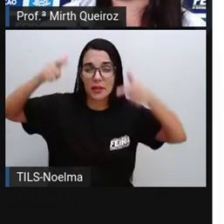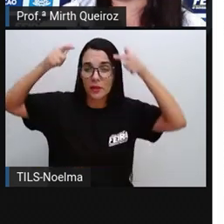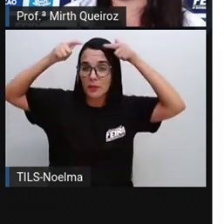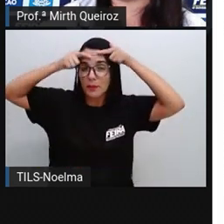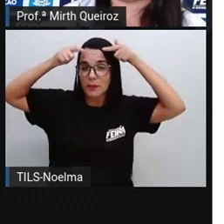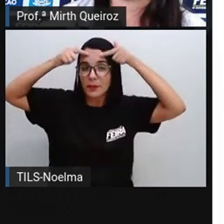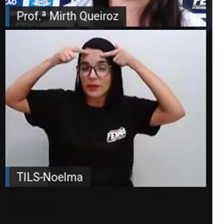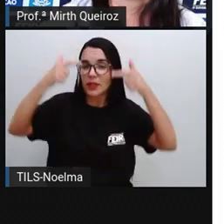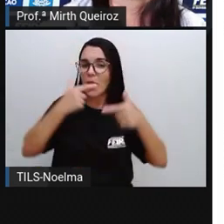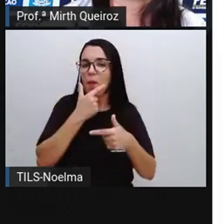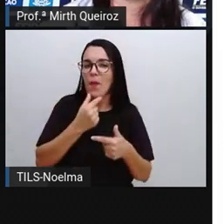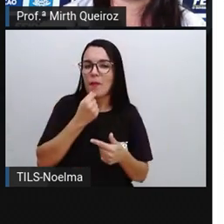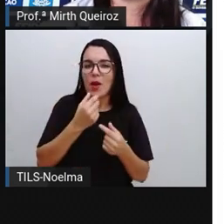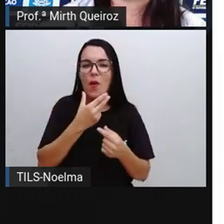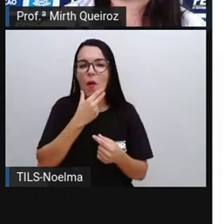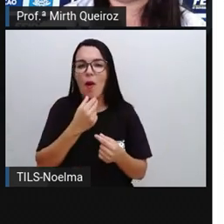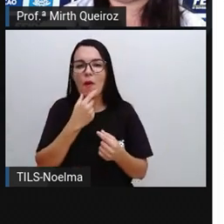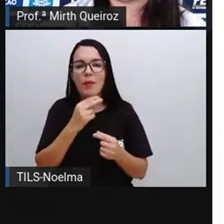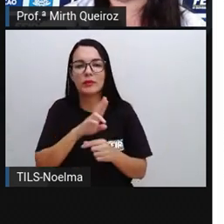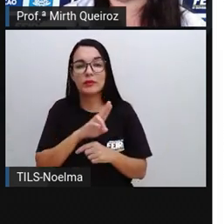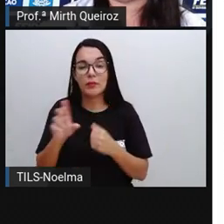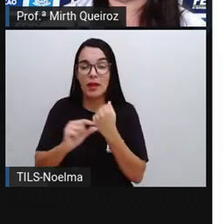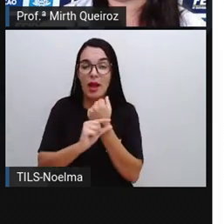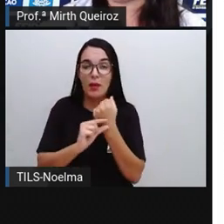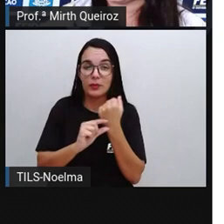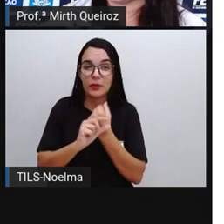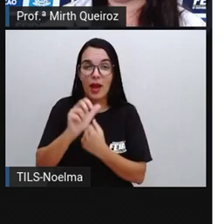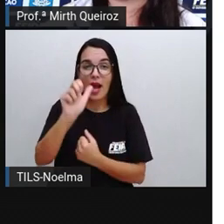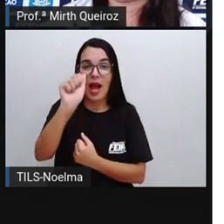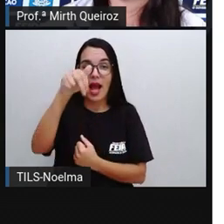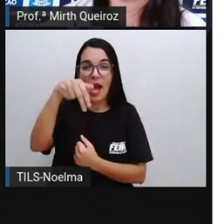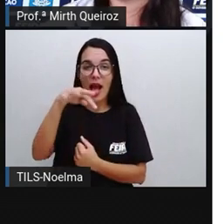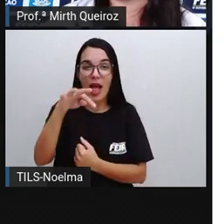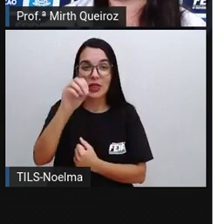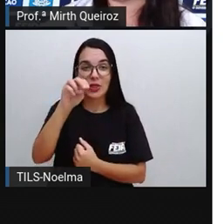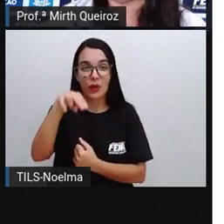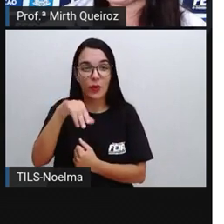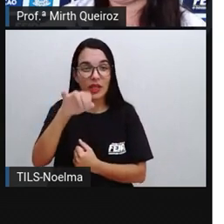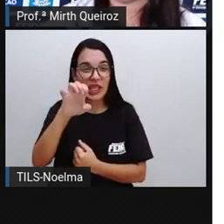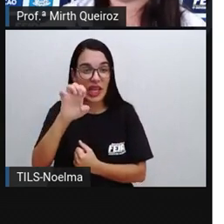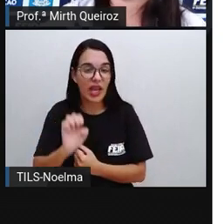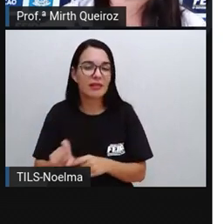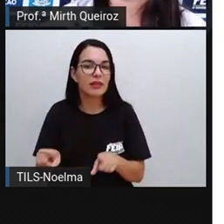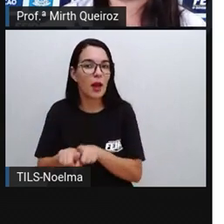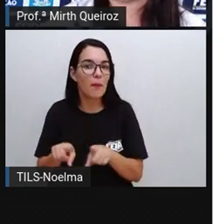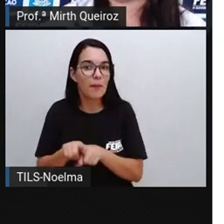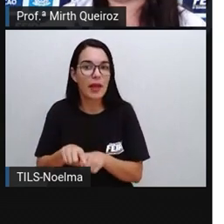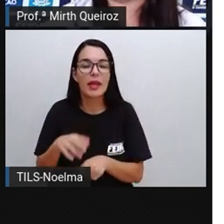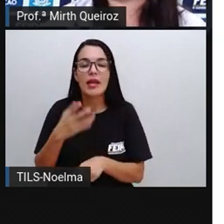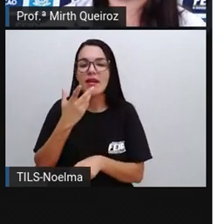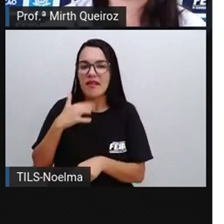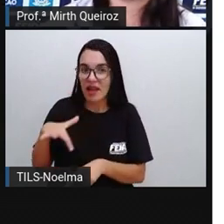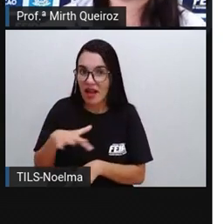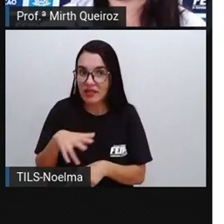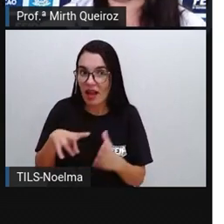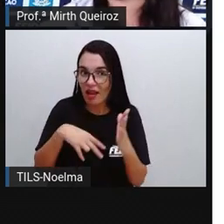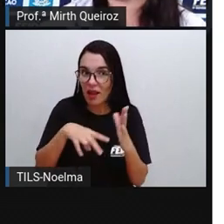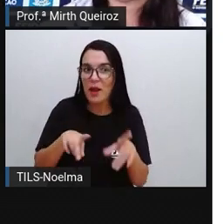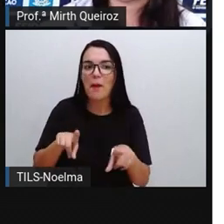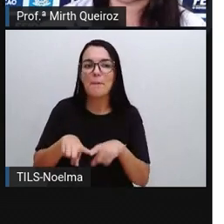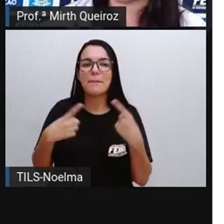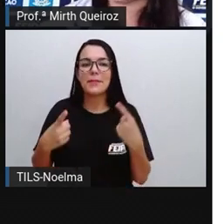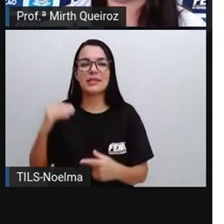Antoine Saint-Exupéry, não é somente para crianças, adultos também leem esses livros. Ele